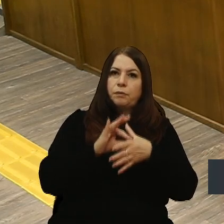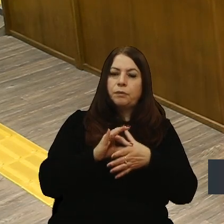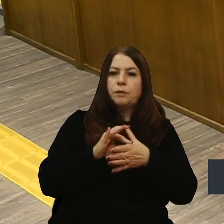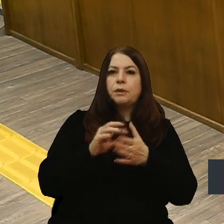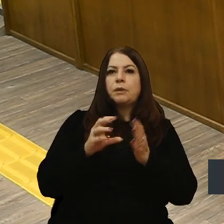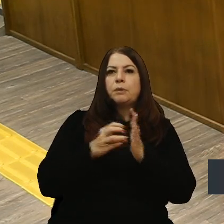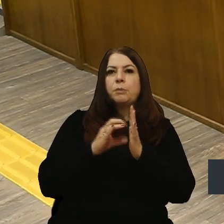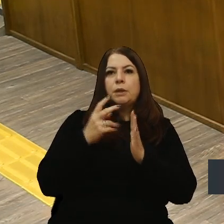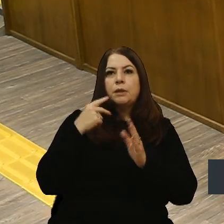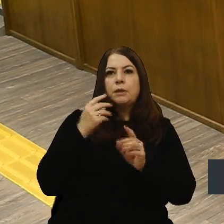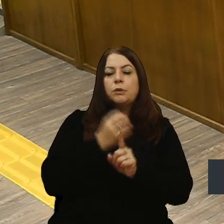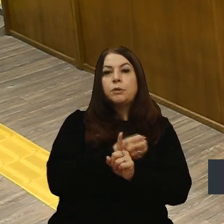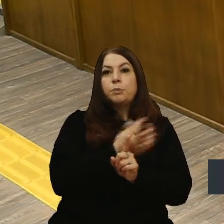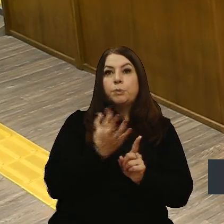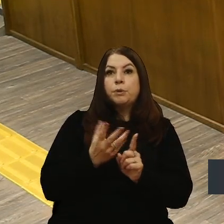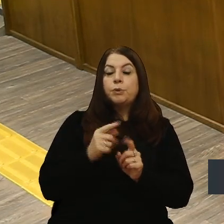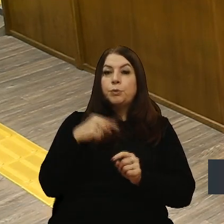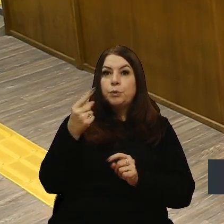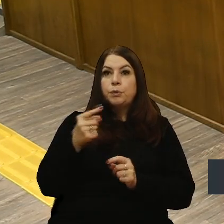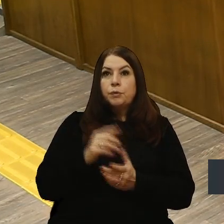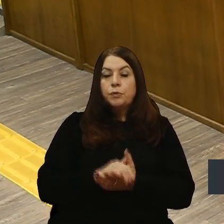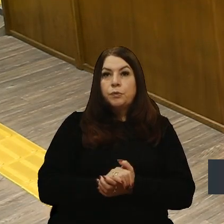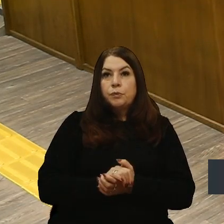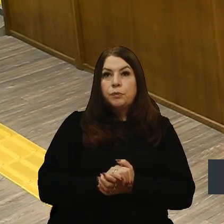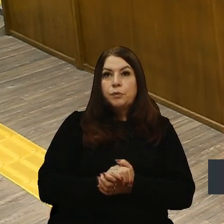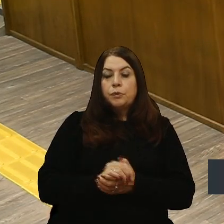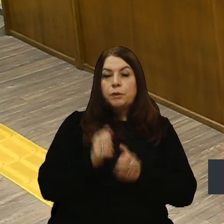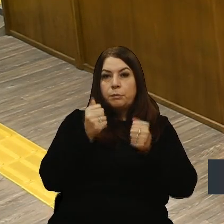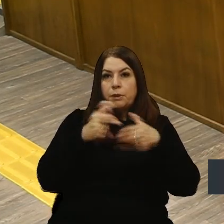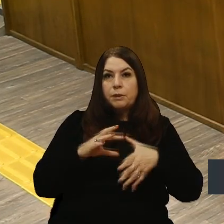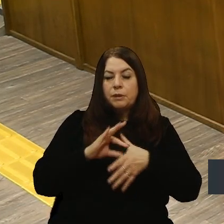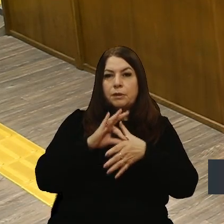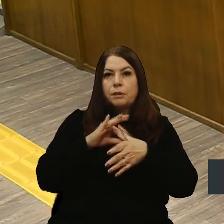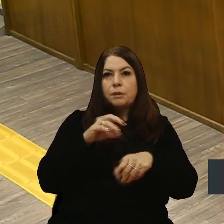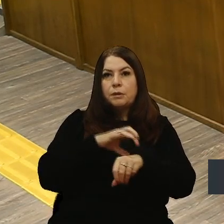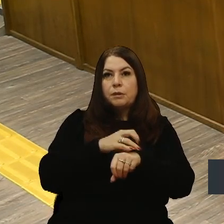Republicanos. Próxima declaração de líder é do vereador José Abreu.